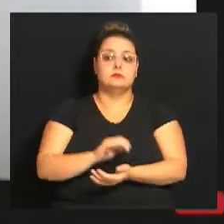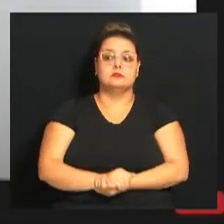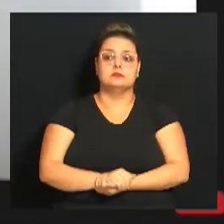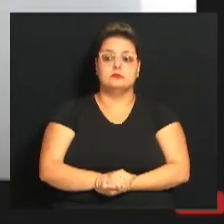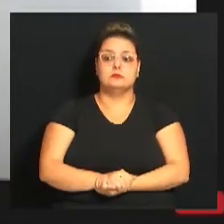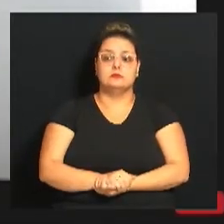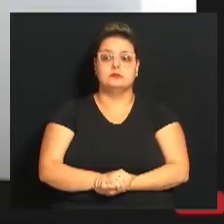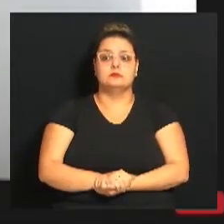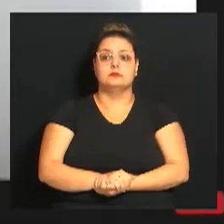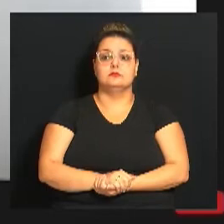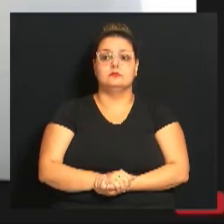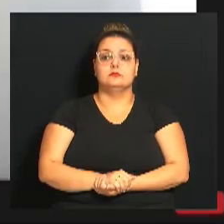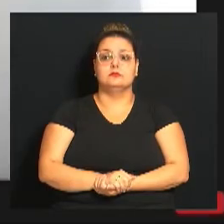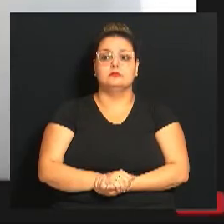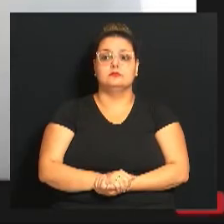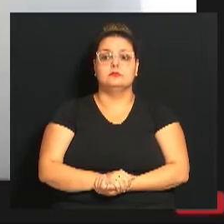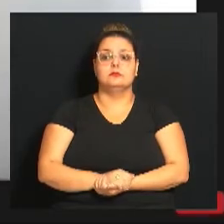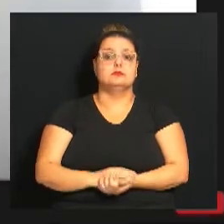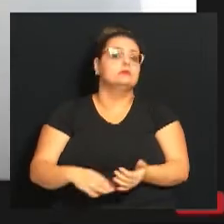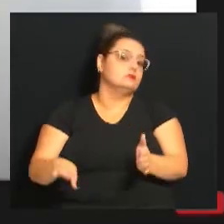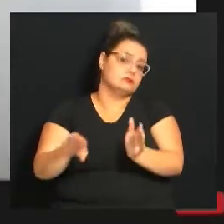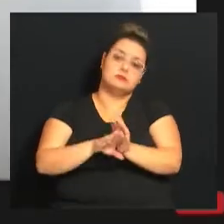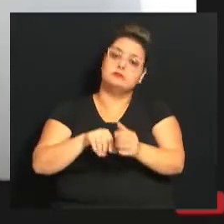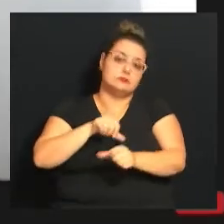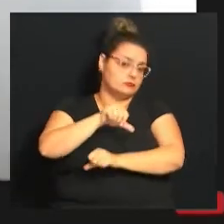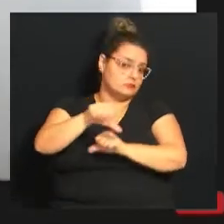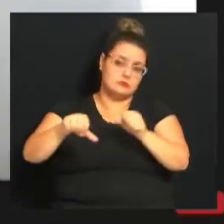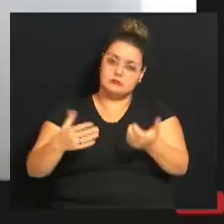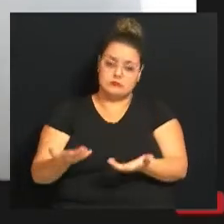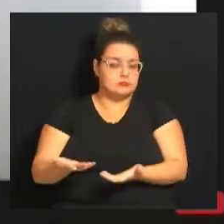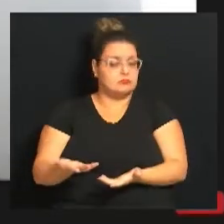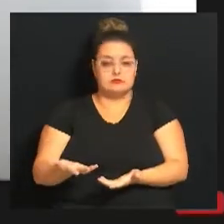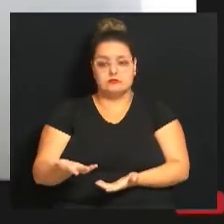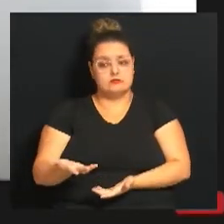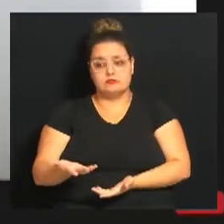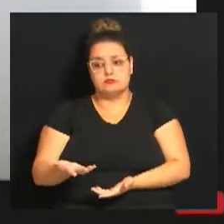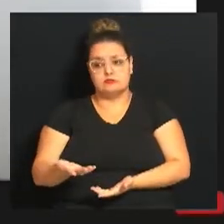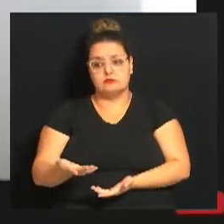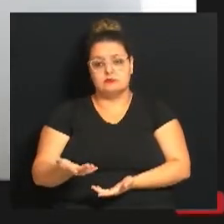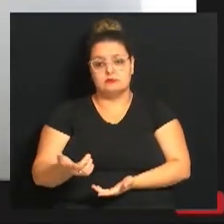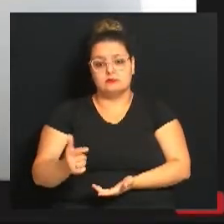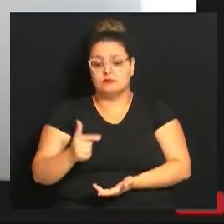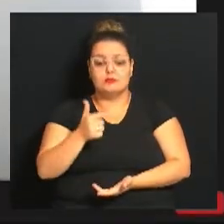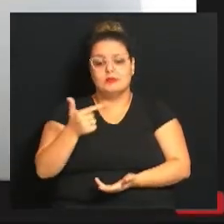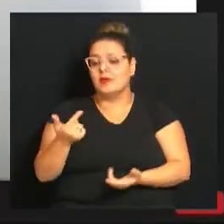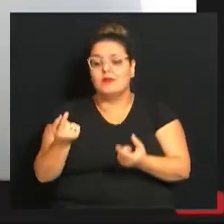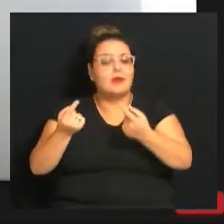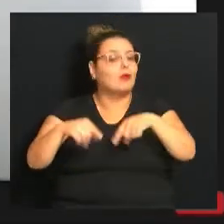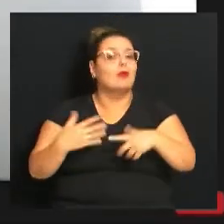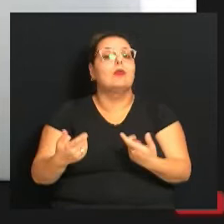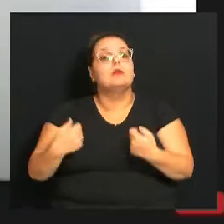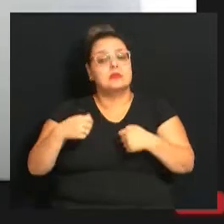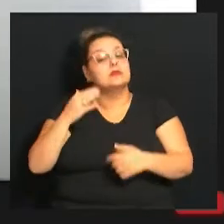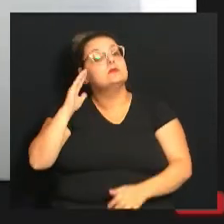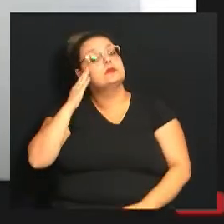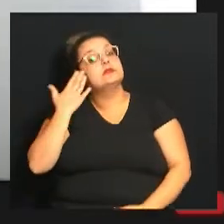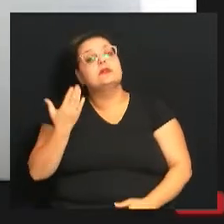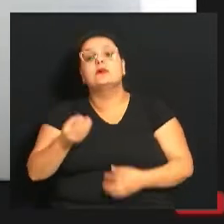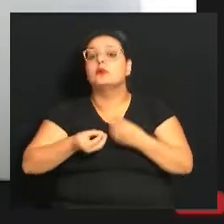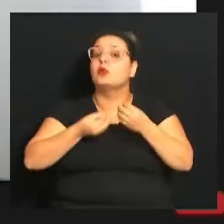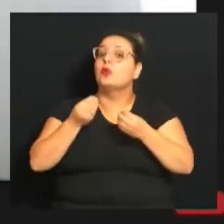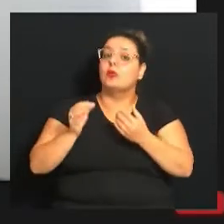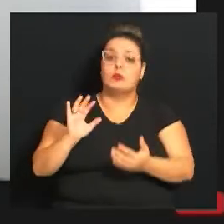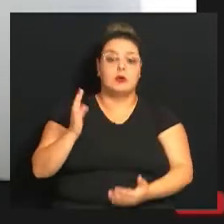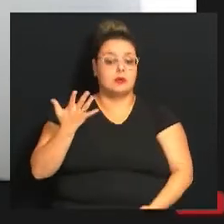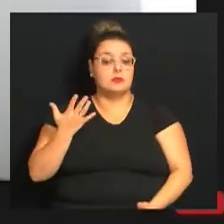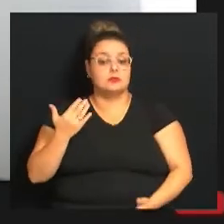para uma mudança que a gente não tem que ficar contra, a gente tem que entender como isso funciona, como isso se